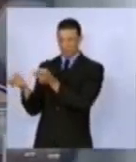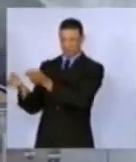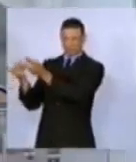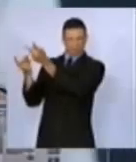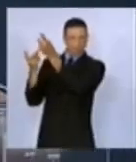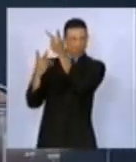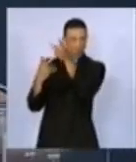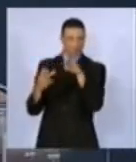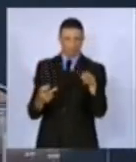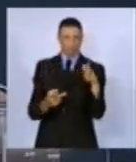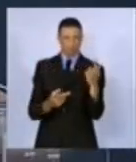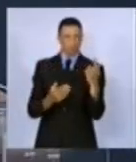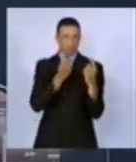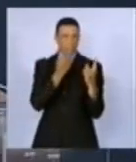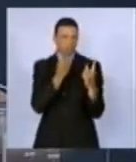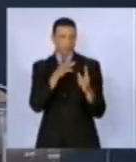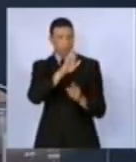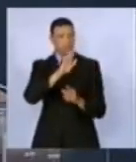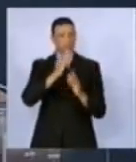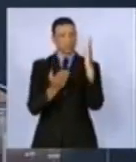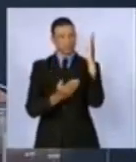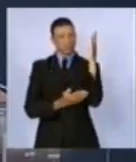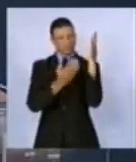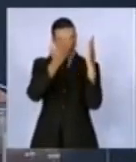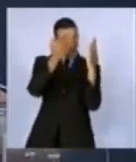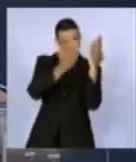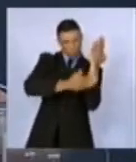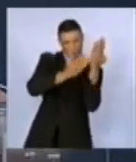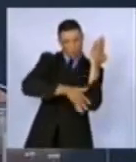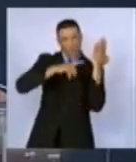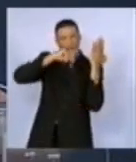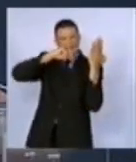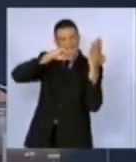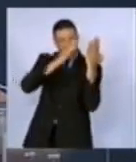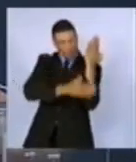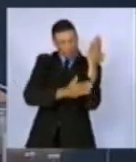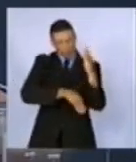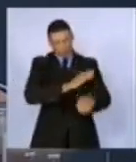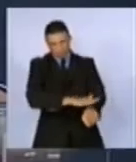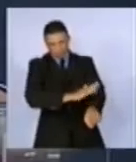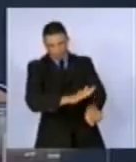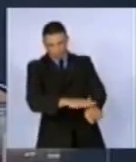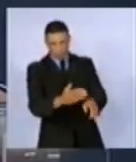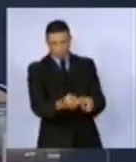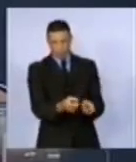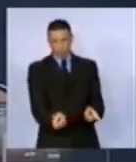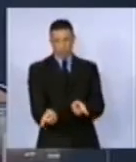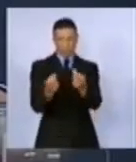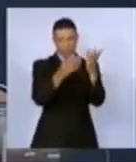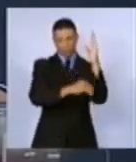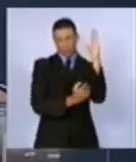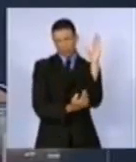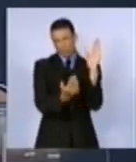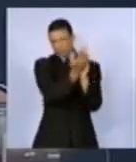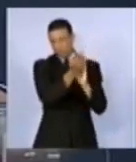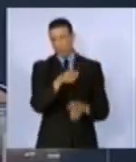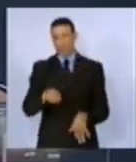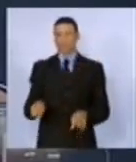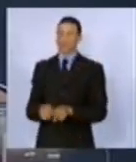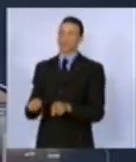eh em algumas regiões onde o os donos de terra sabiam que algumas usinas num prazo muito curto vão